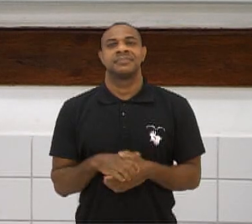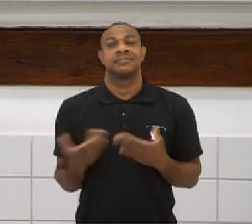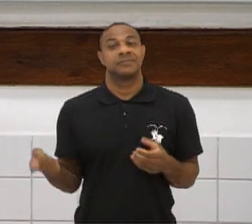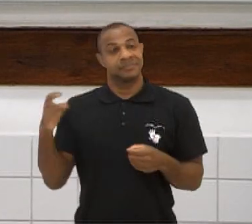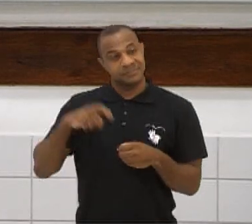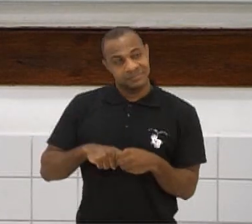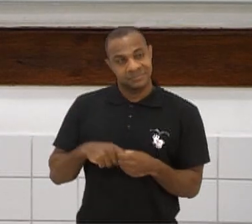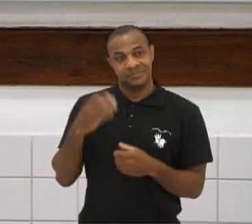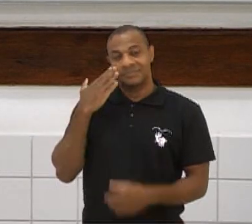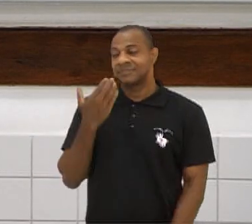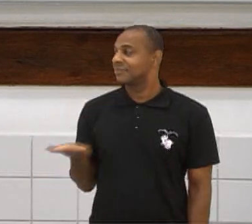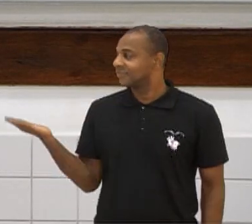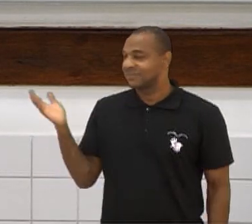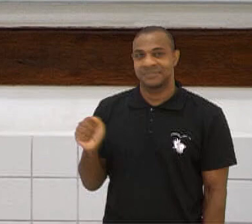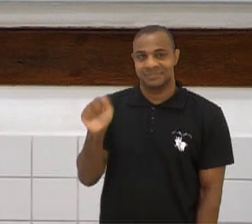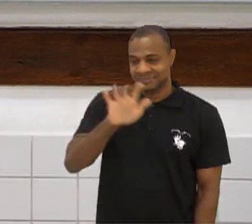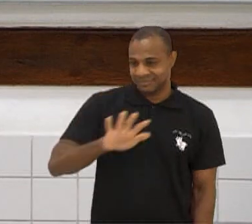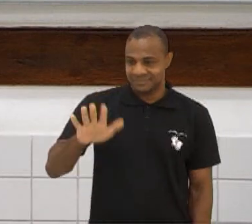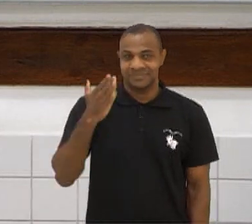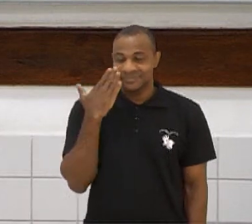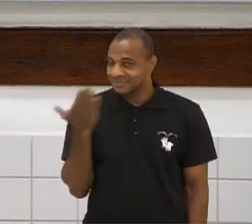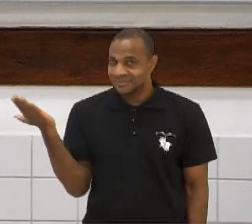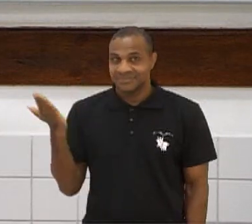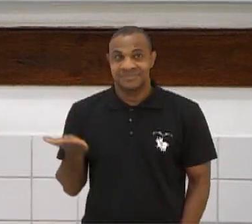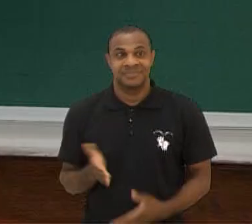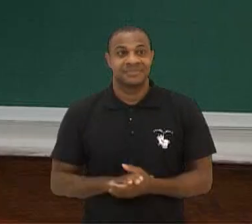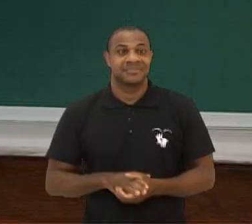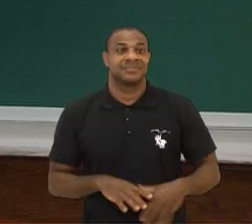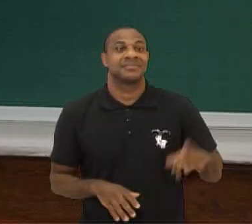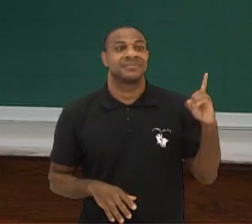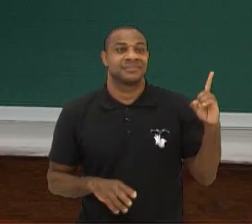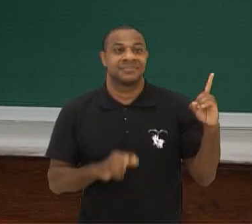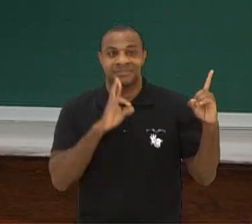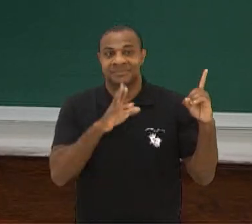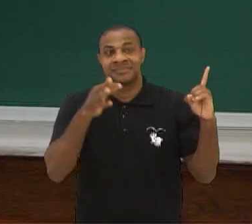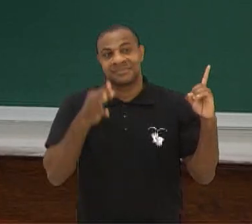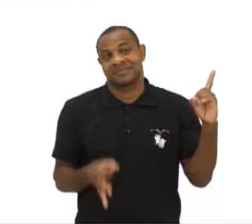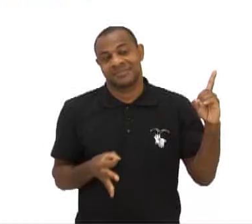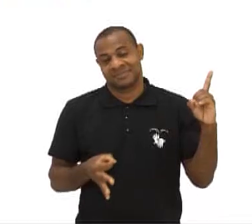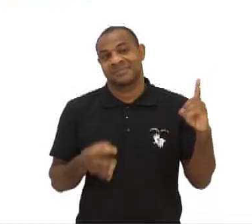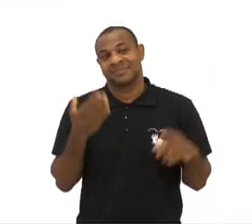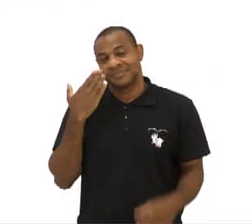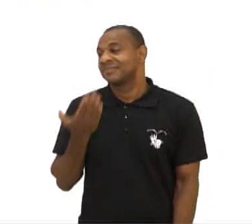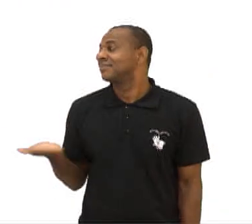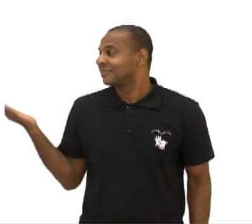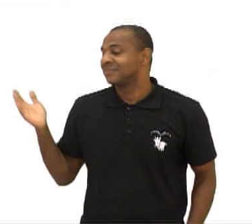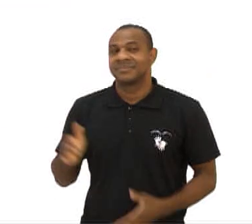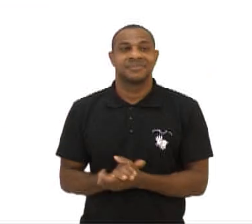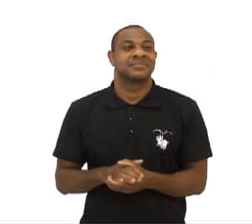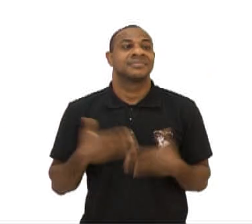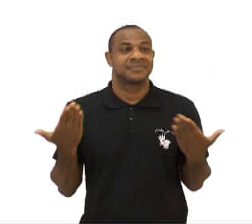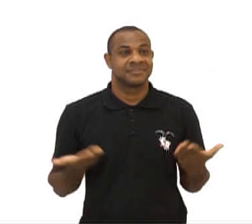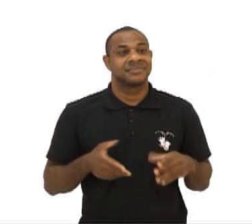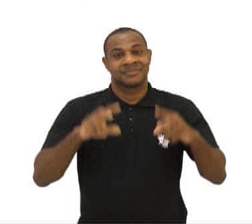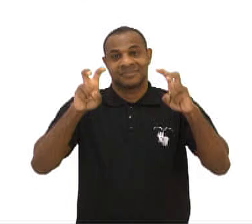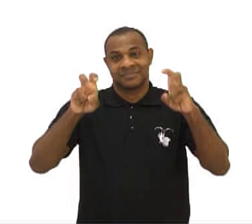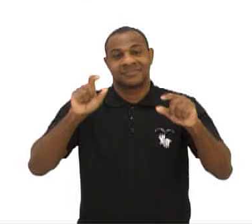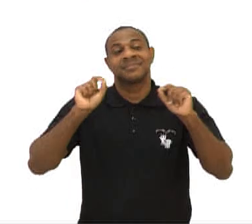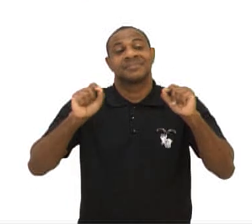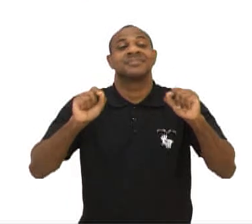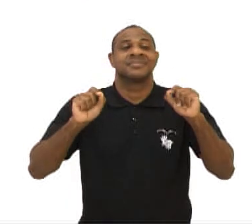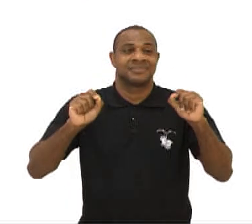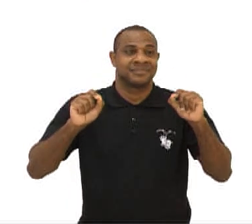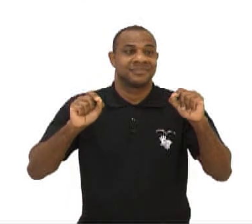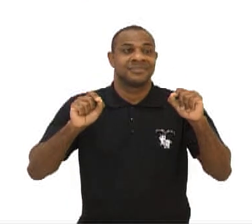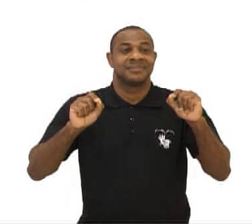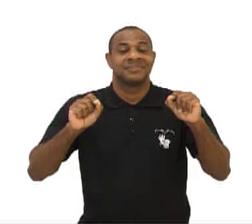Retornando então, pessoal, observem lá, né, que a letra D é a alternativa correta, né? Então, o assunto predominante